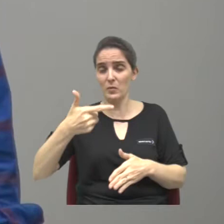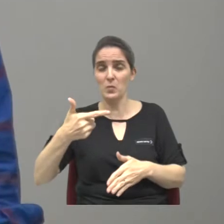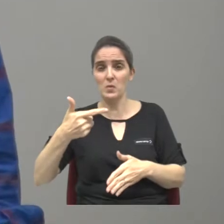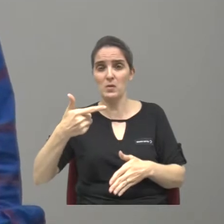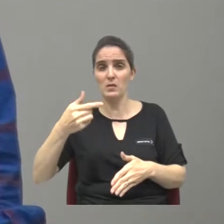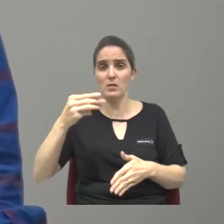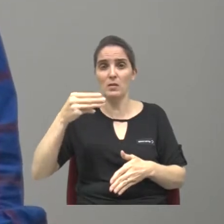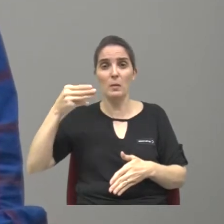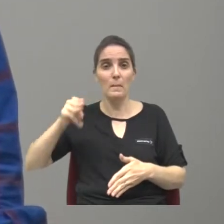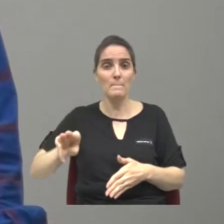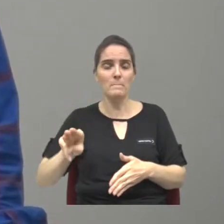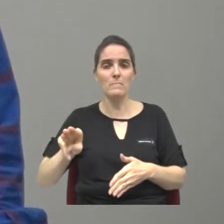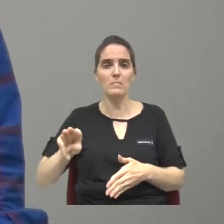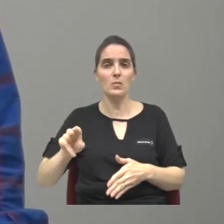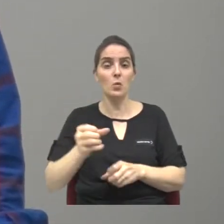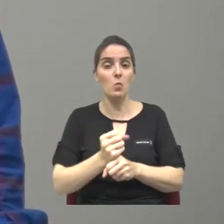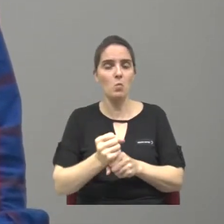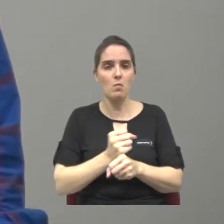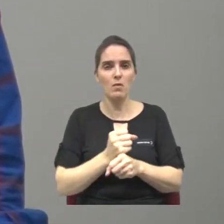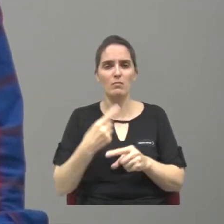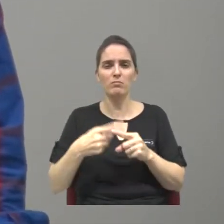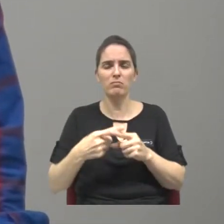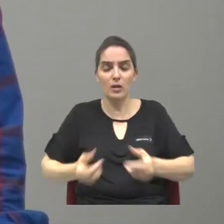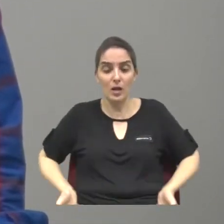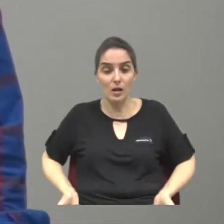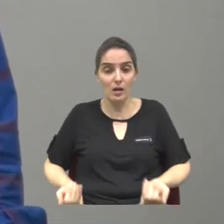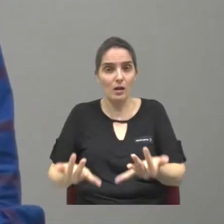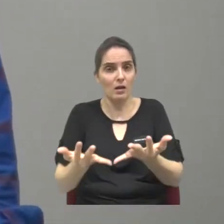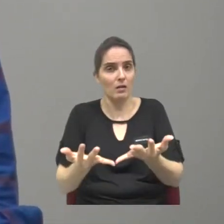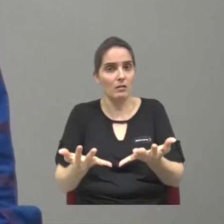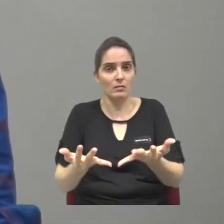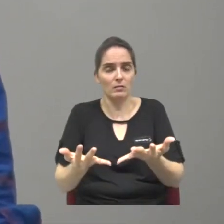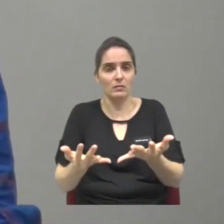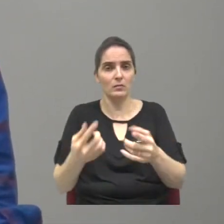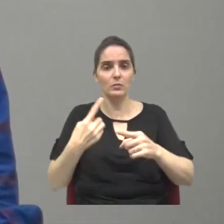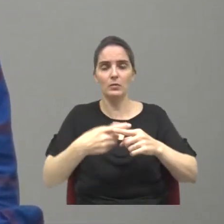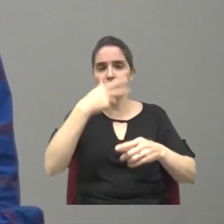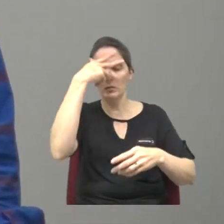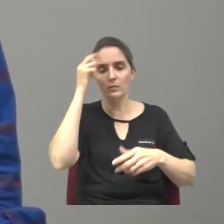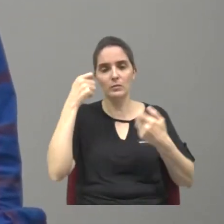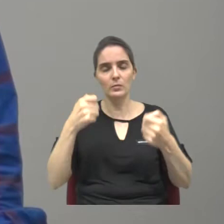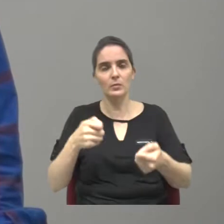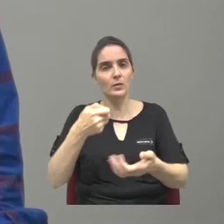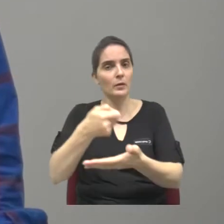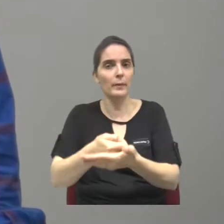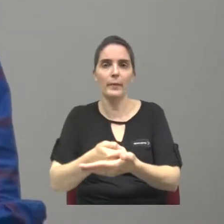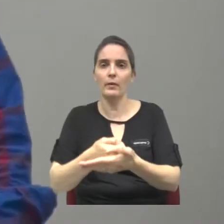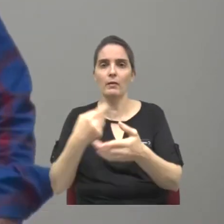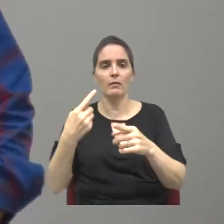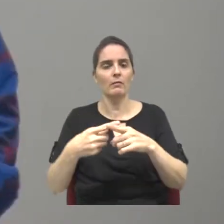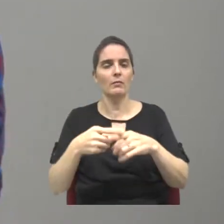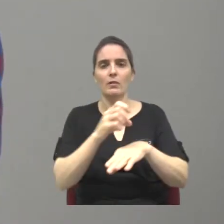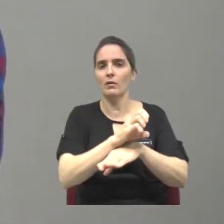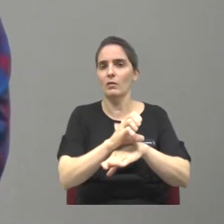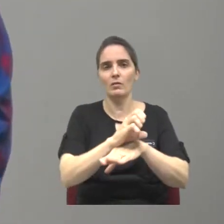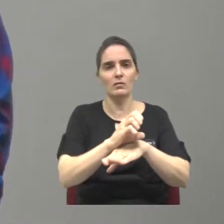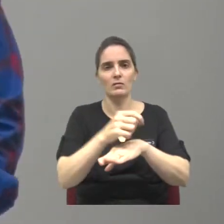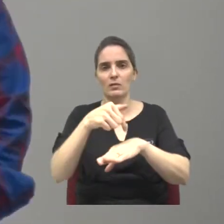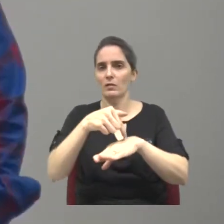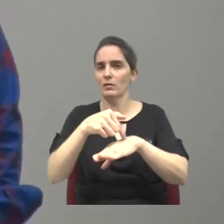de gasto do município para custear os remédios que não são fornecidos ao nosso município.